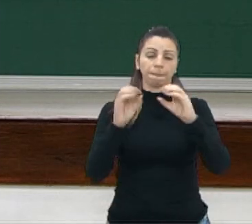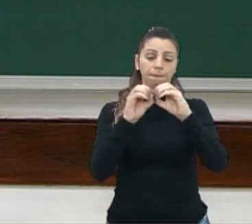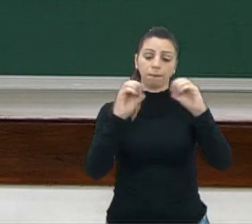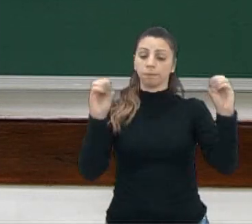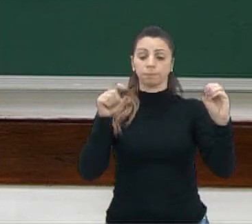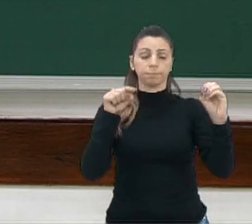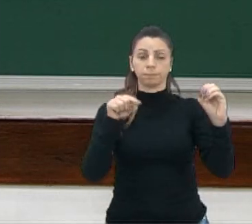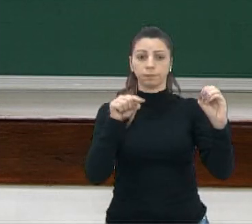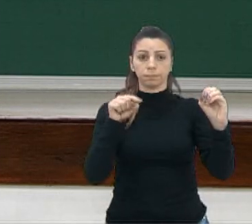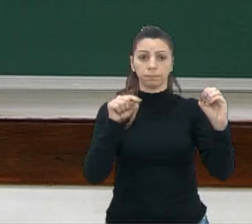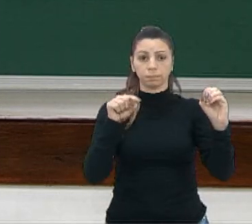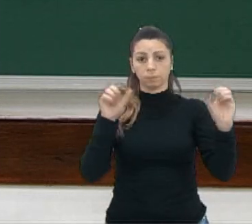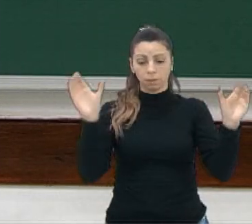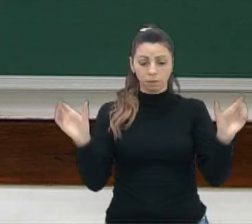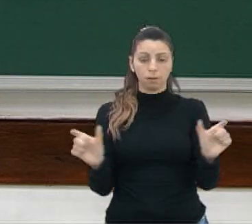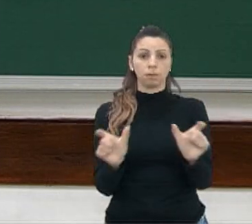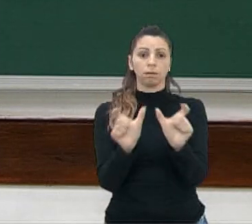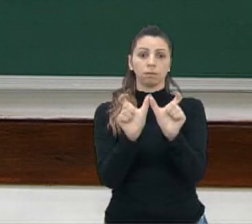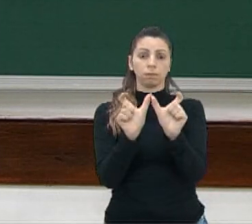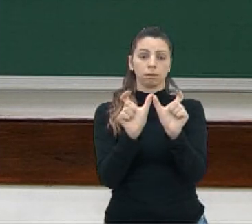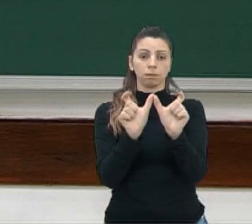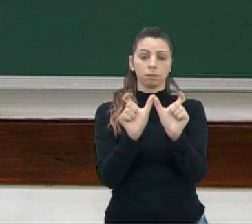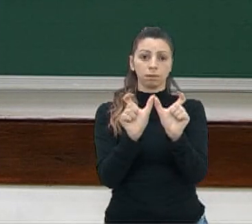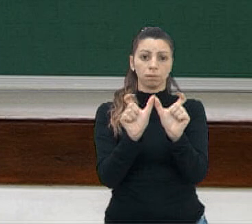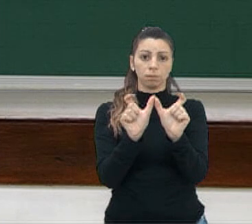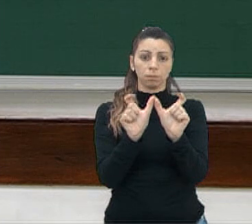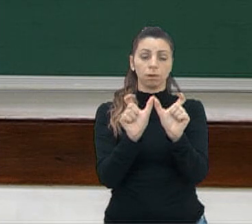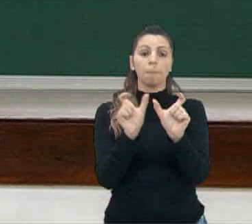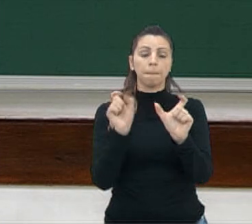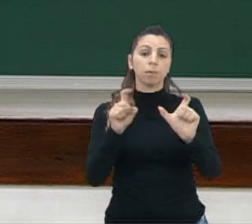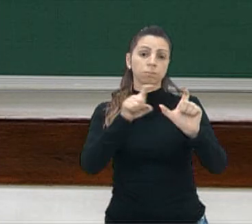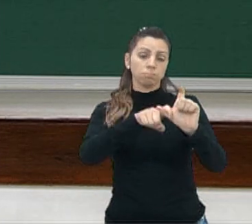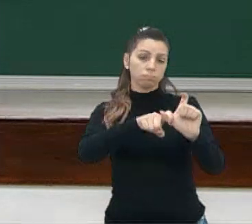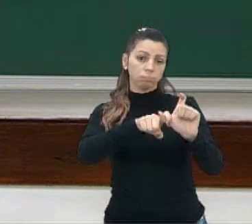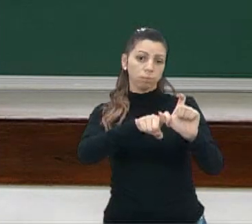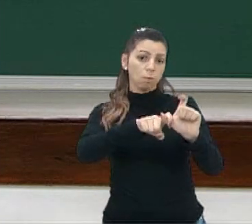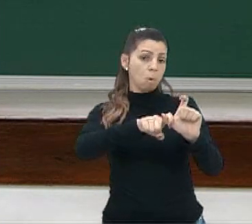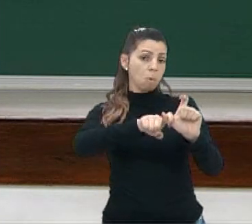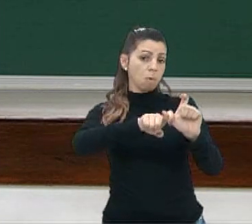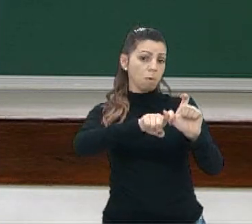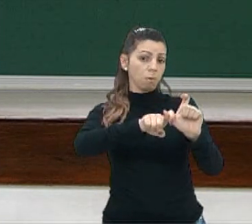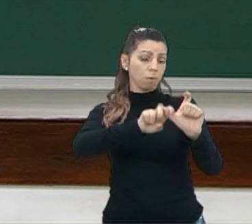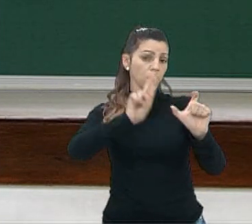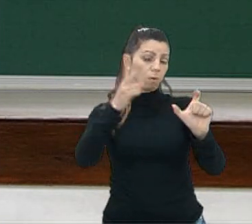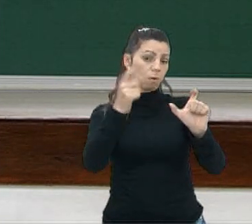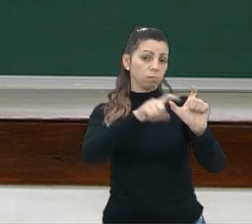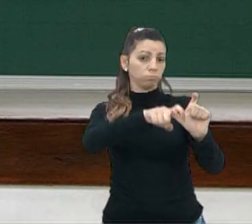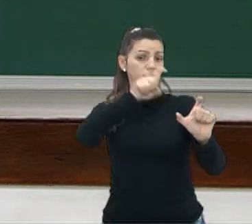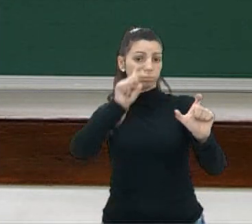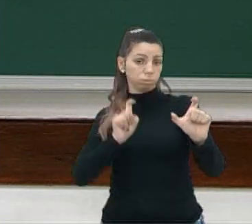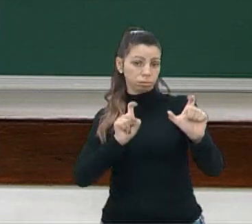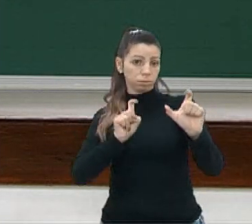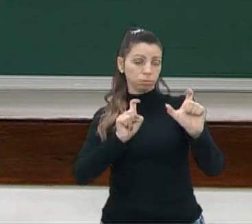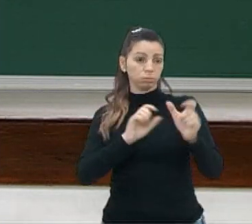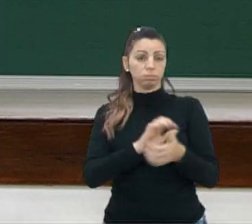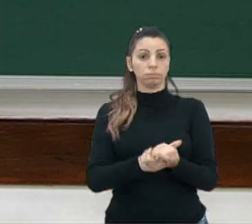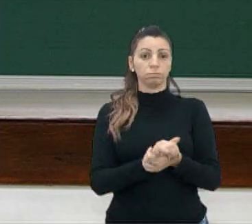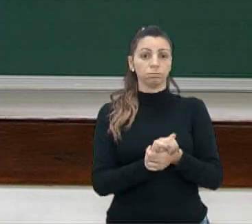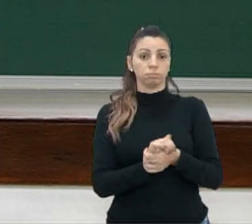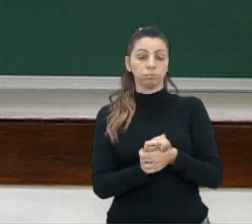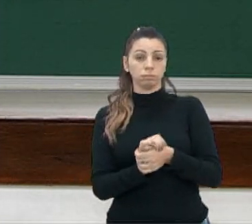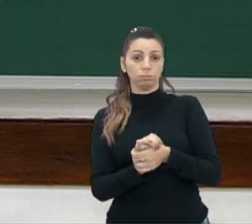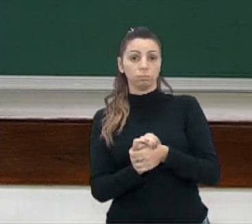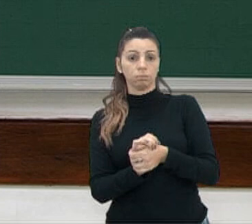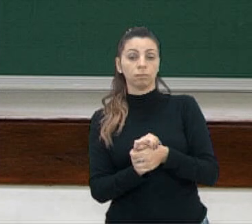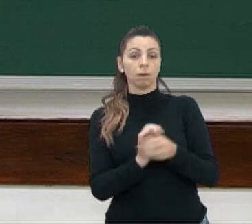período composto, elas podem estar dependentes ou independentes uma da outra, né? Você tem aí, elas podem estar